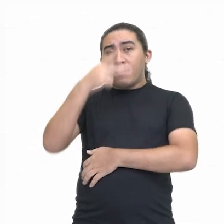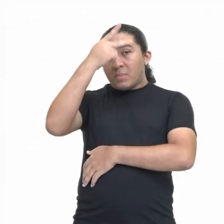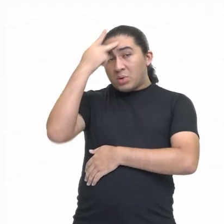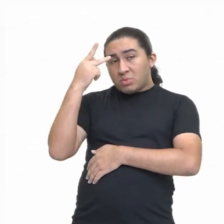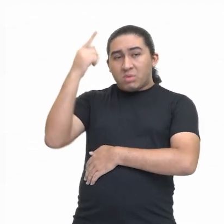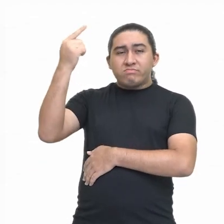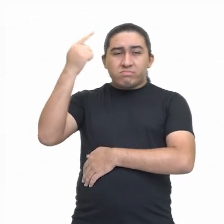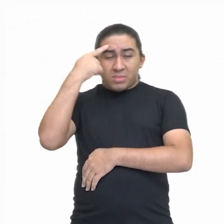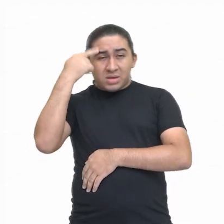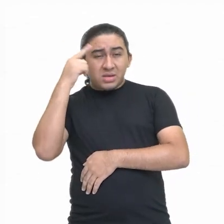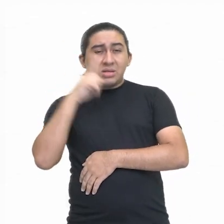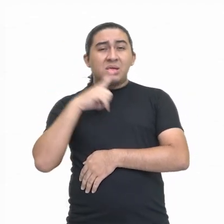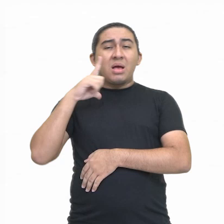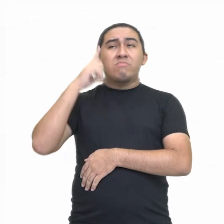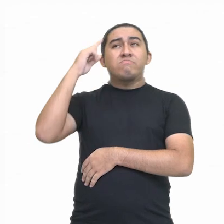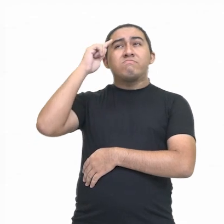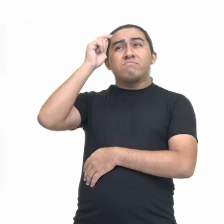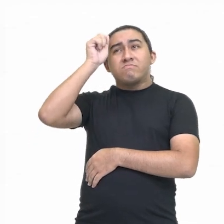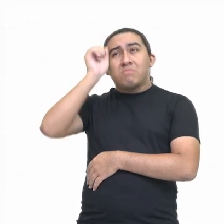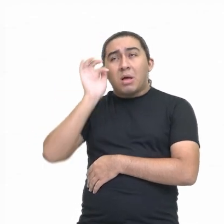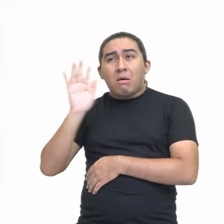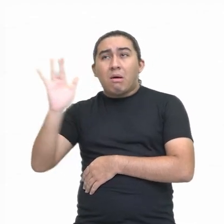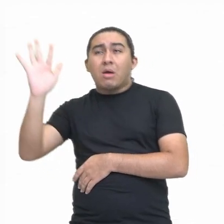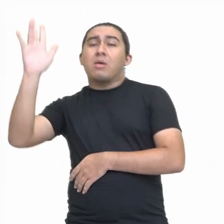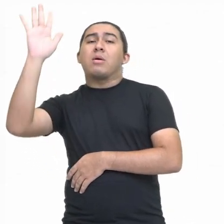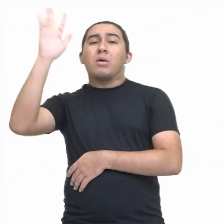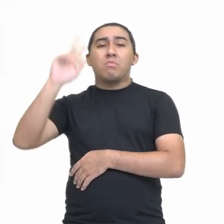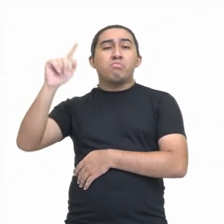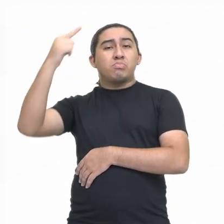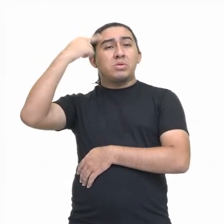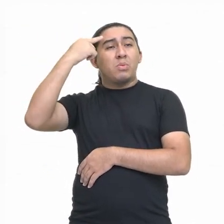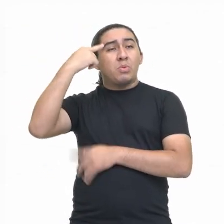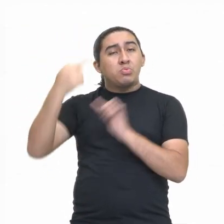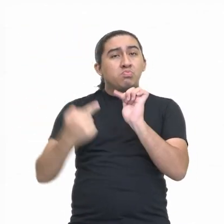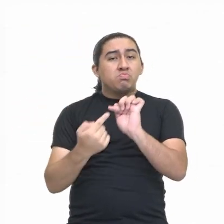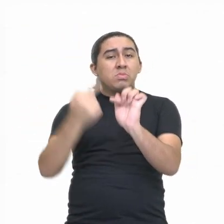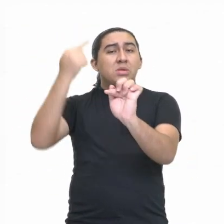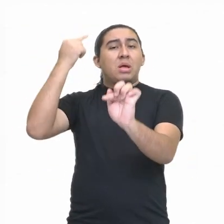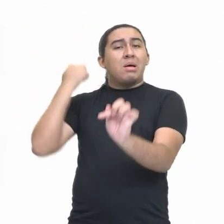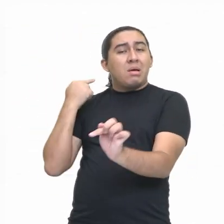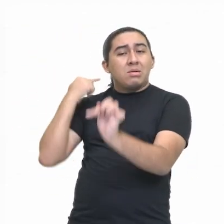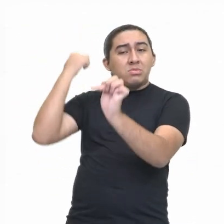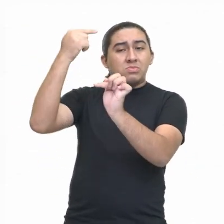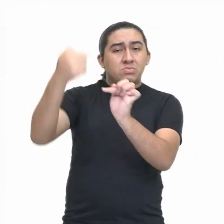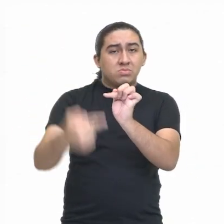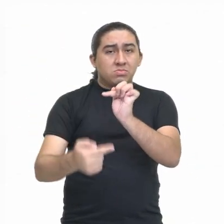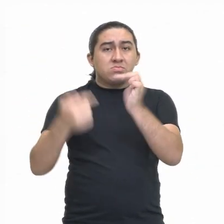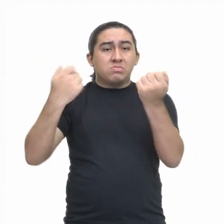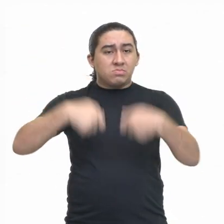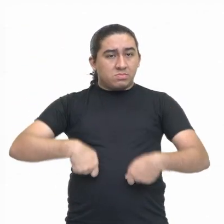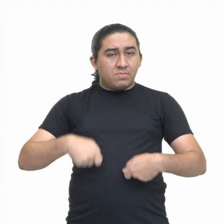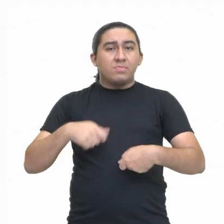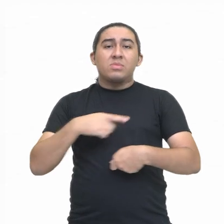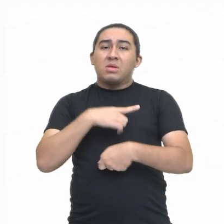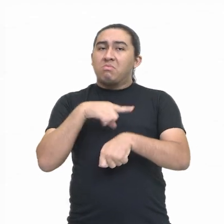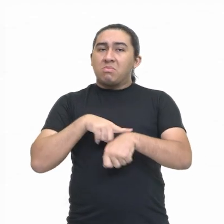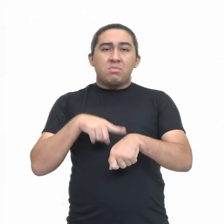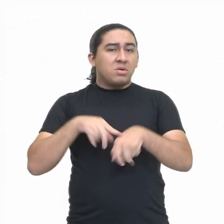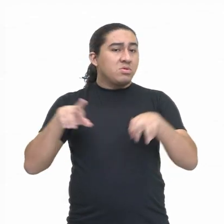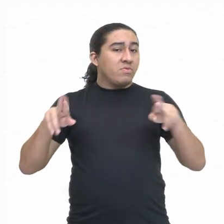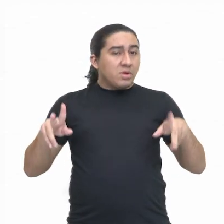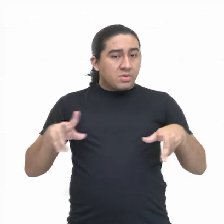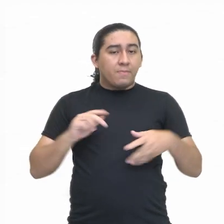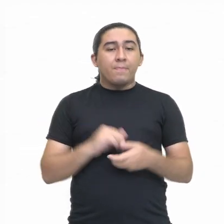a gente faça uma viagem histórica do pensamento, que ela vai e ela volta em vários